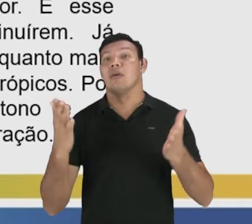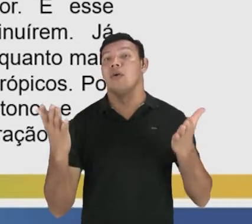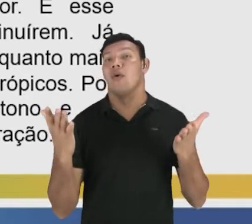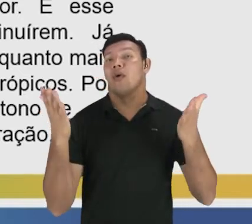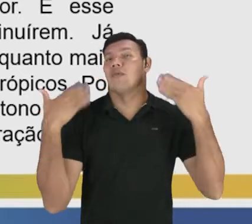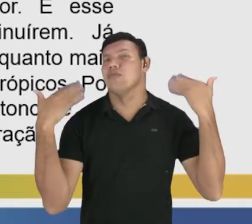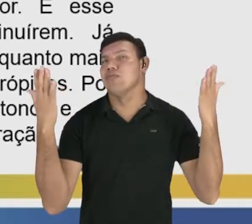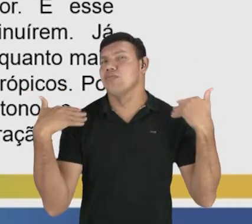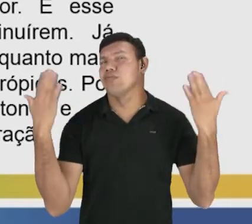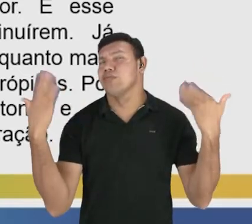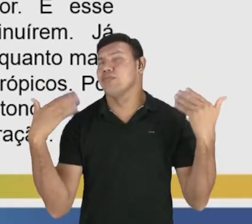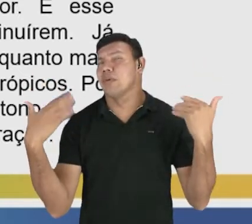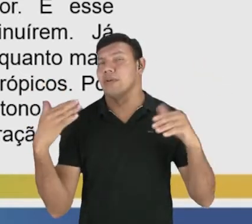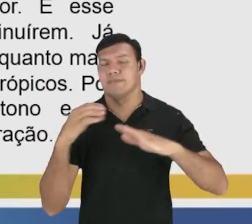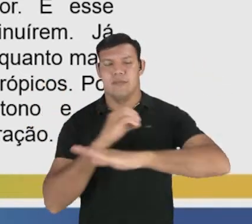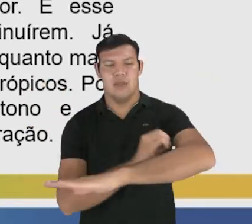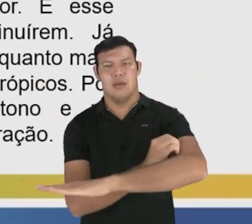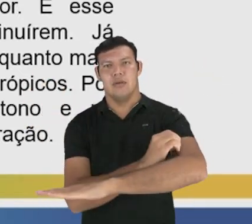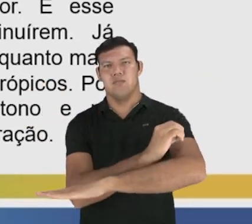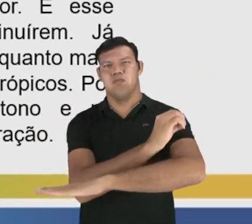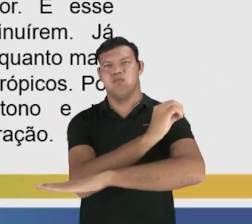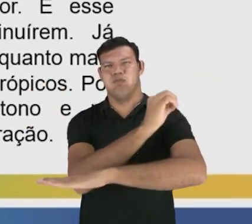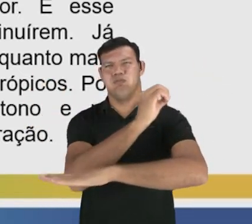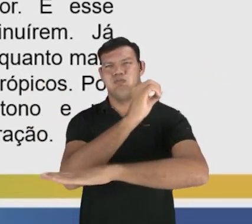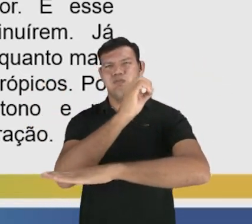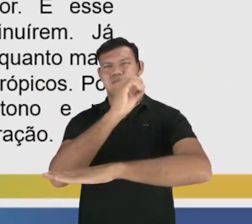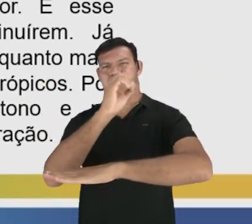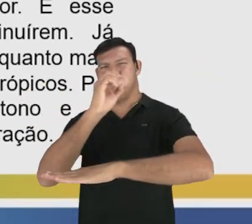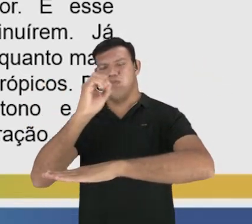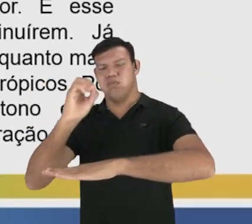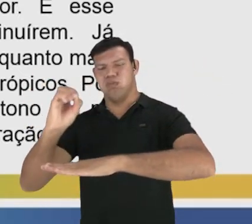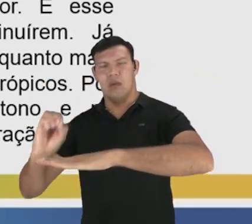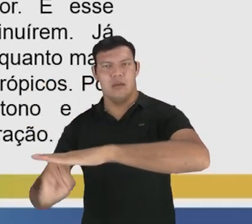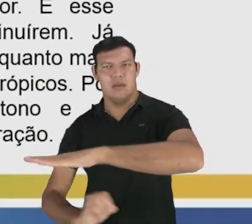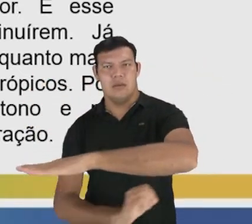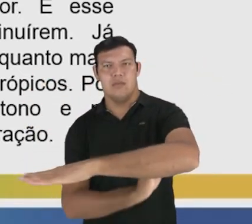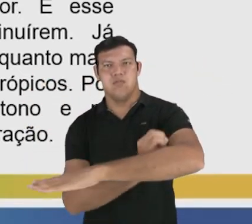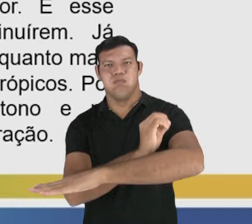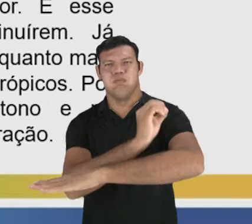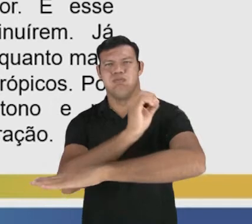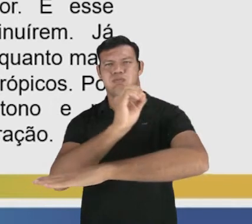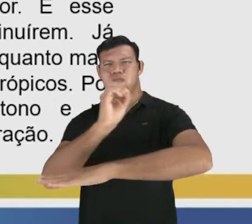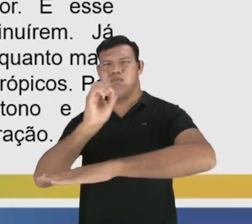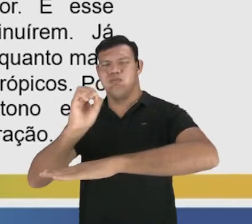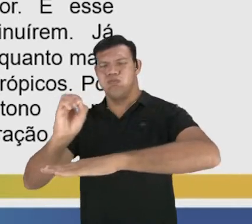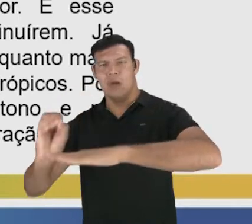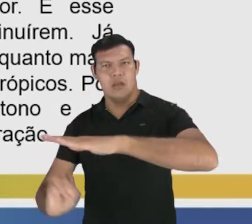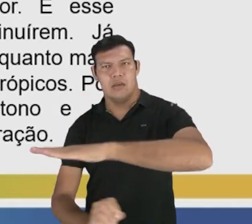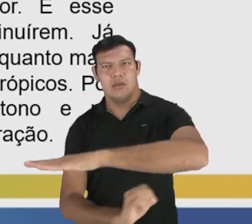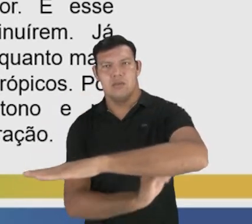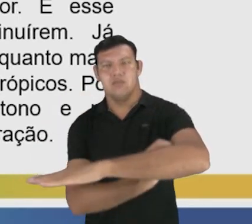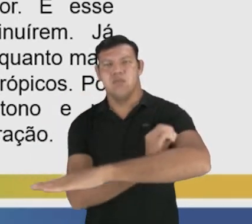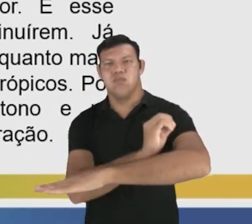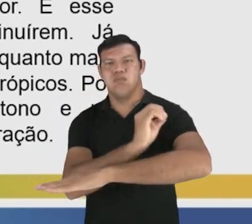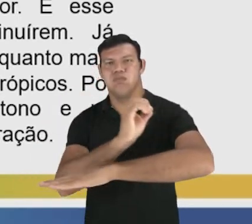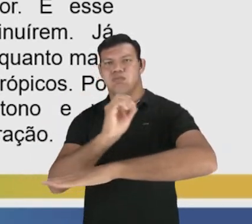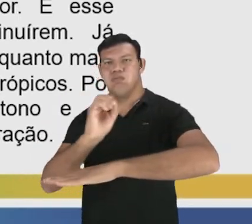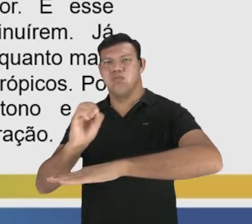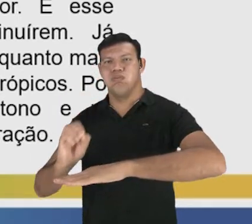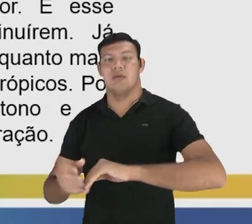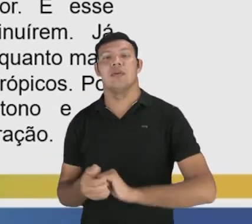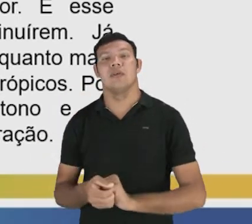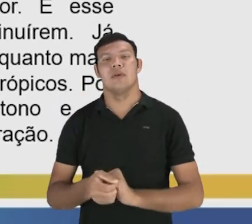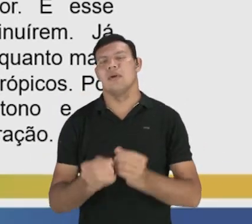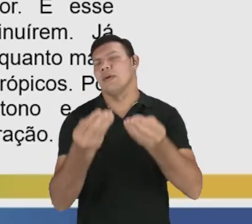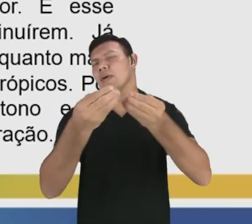dias eles tendem a ser mais longos. E aí, por outro lado, né, o que a gente tem de consequência aí também de cada uma